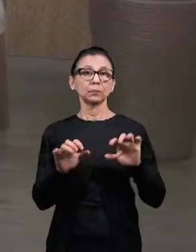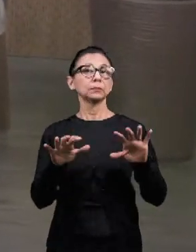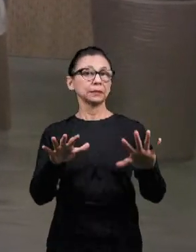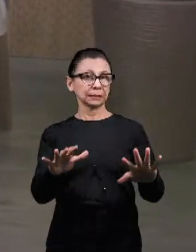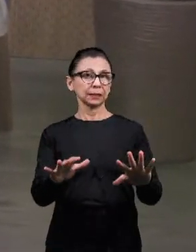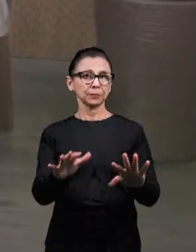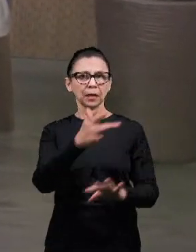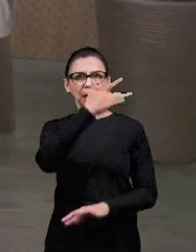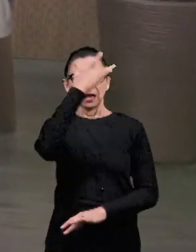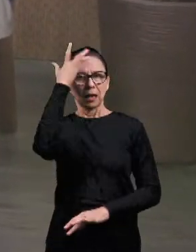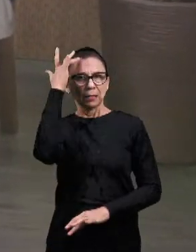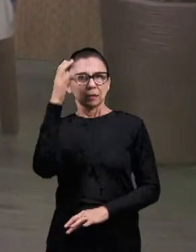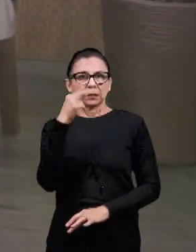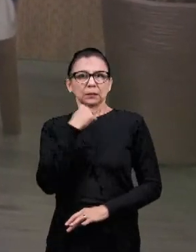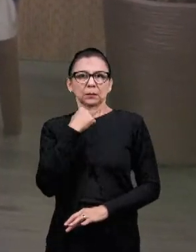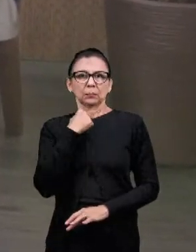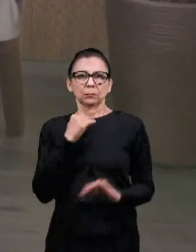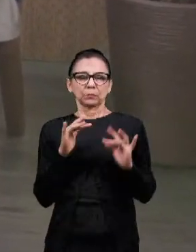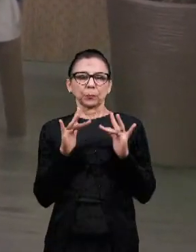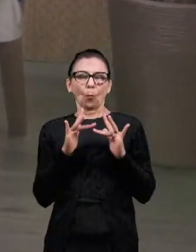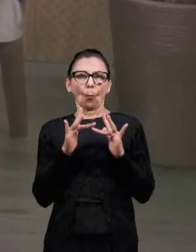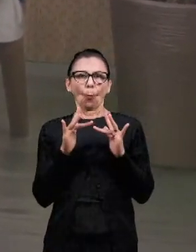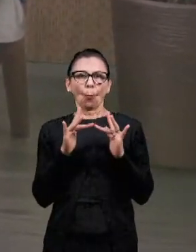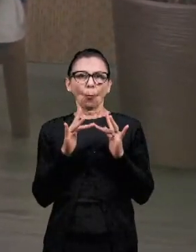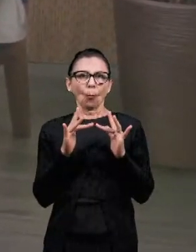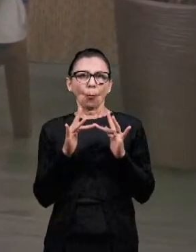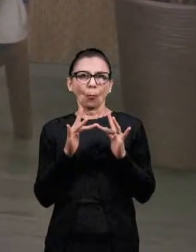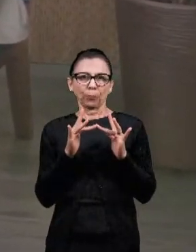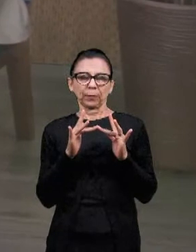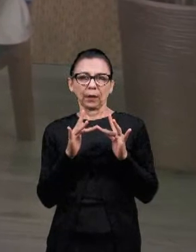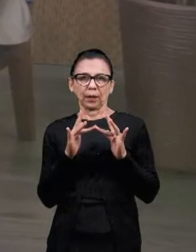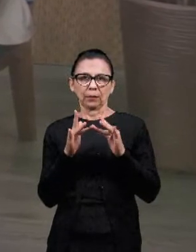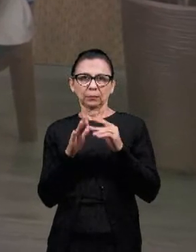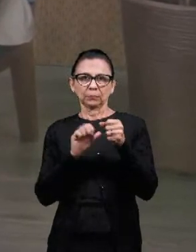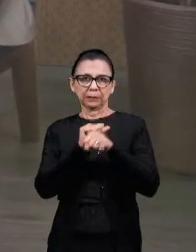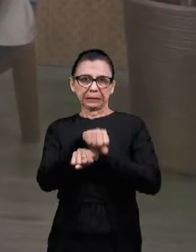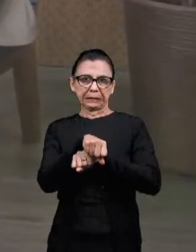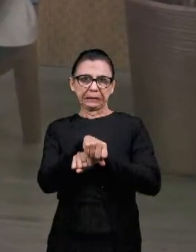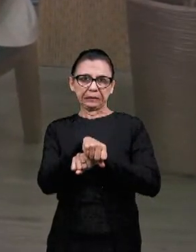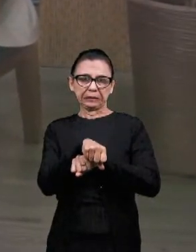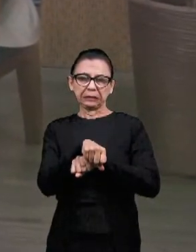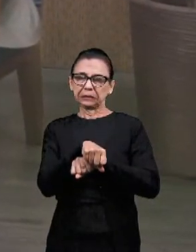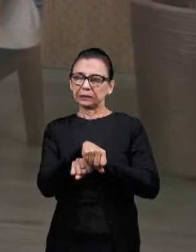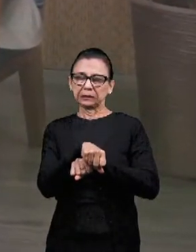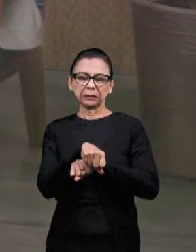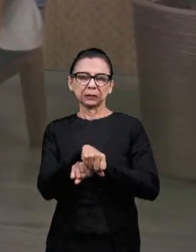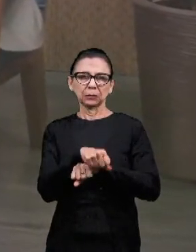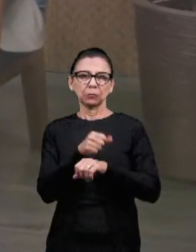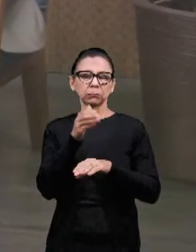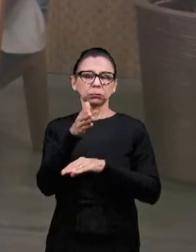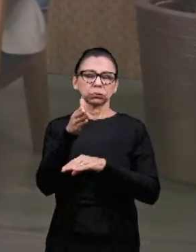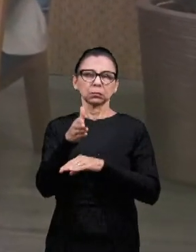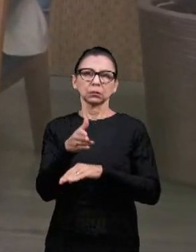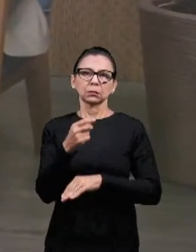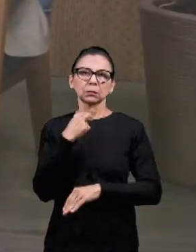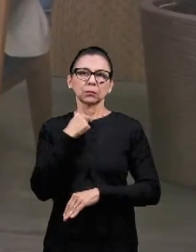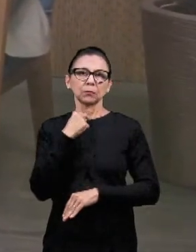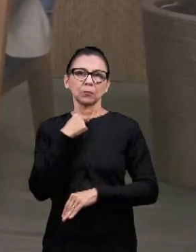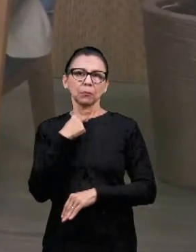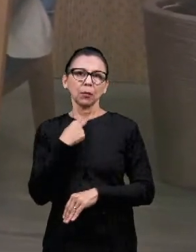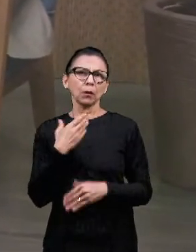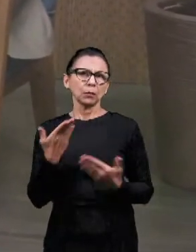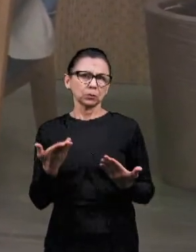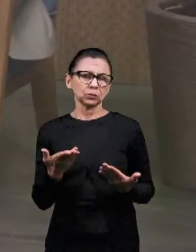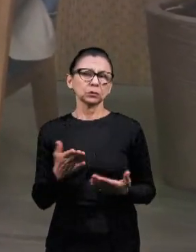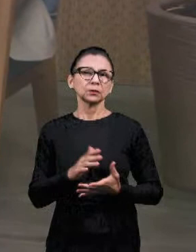em que as pessoas não podem estar se deslocando para os Manaíns. Mesmo usando o